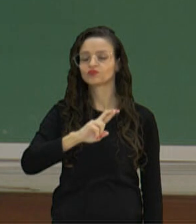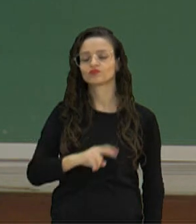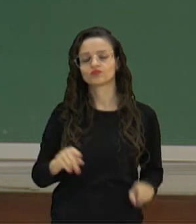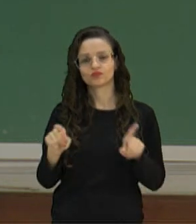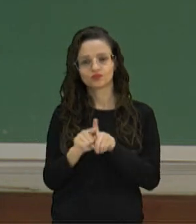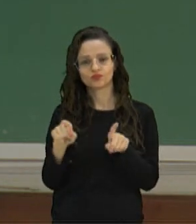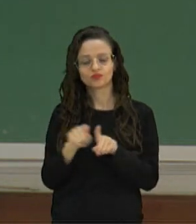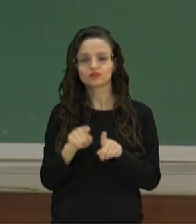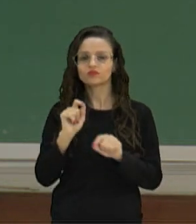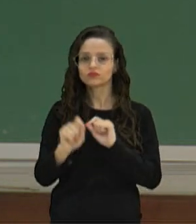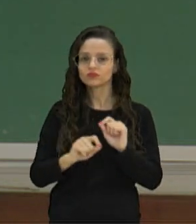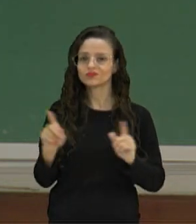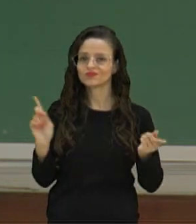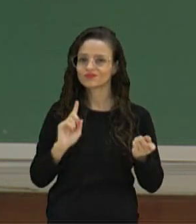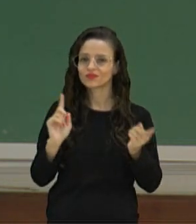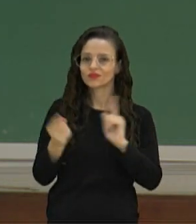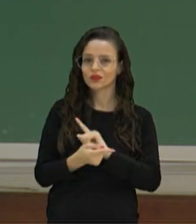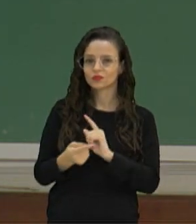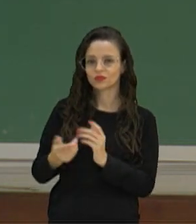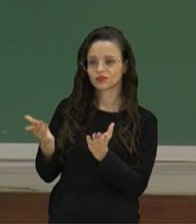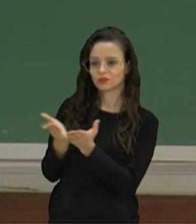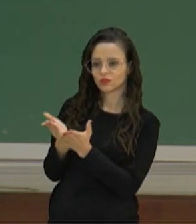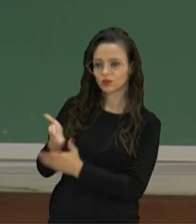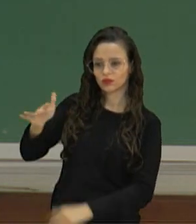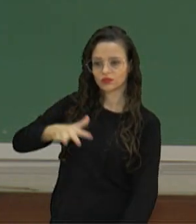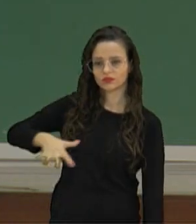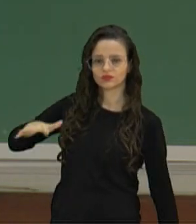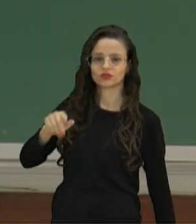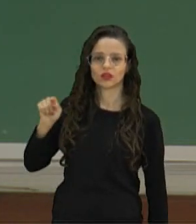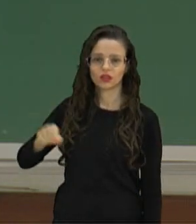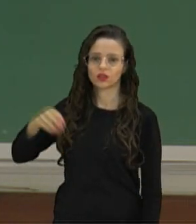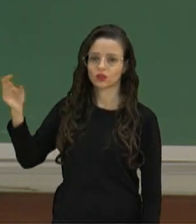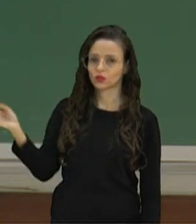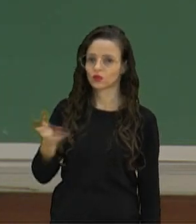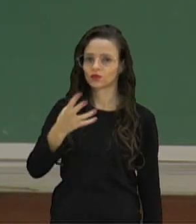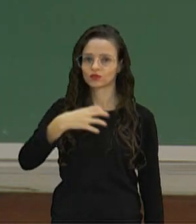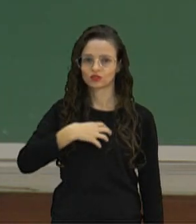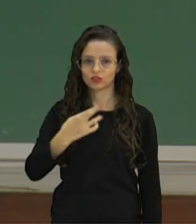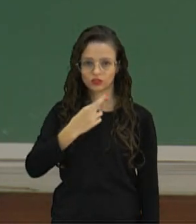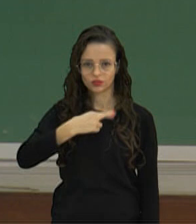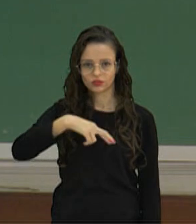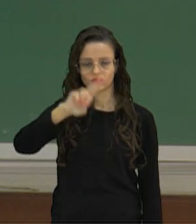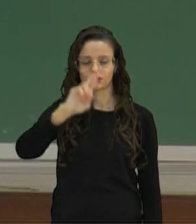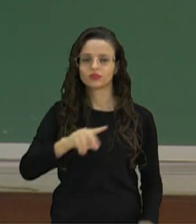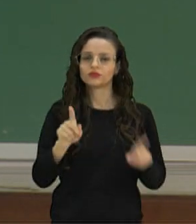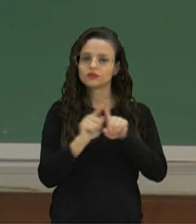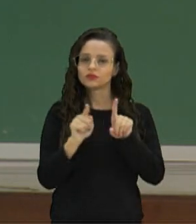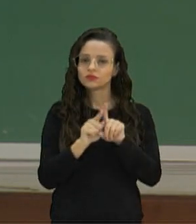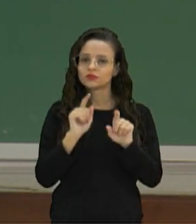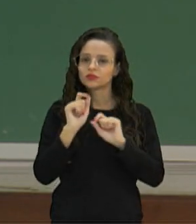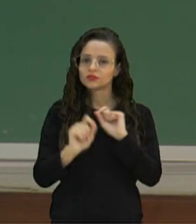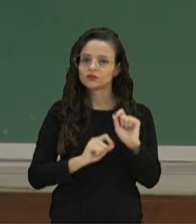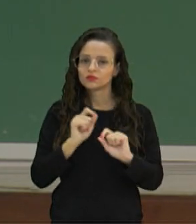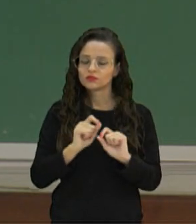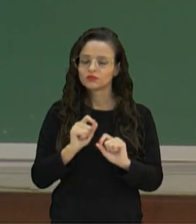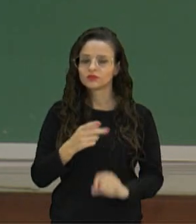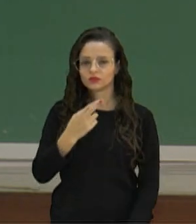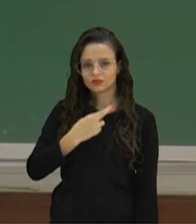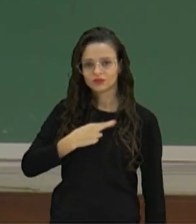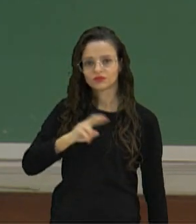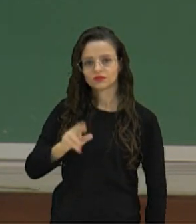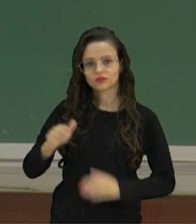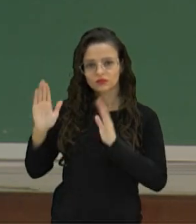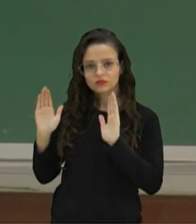Existe a oposição do protestantismo, que traz uma nova forma de religiosidade, uma religiosidade